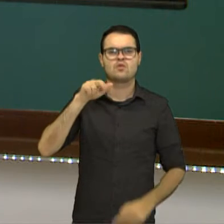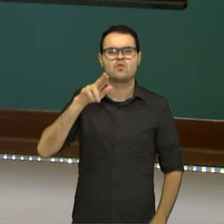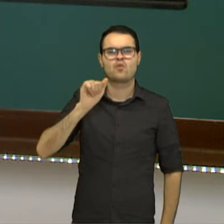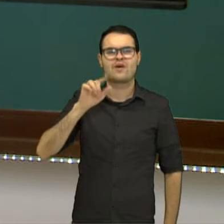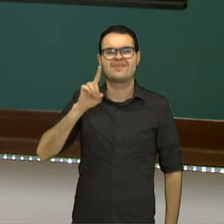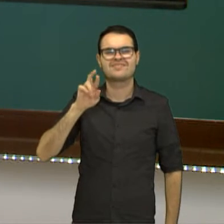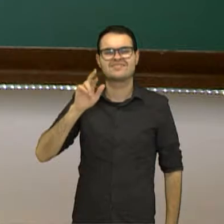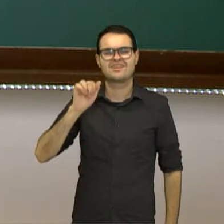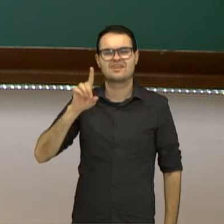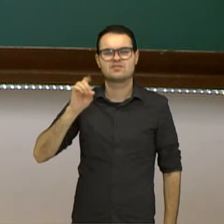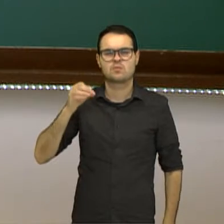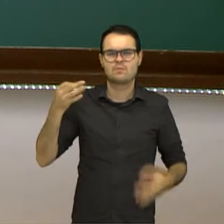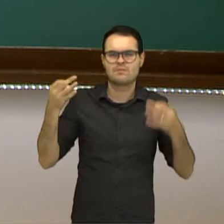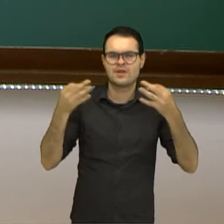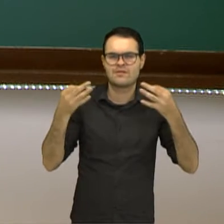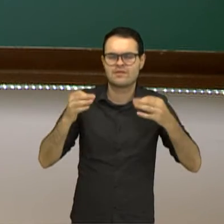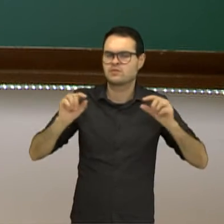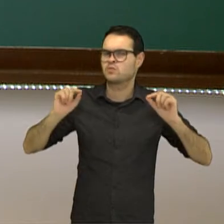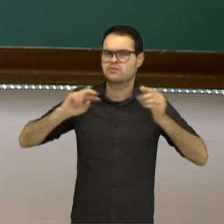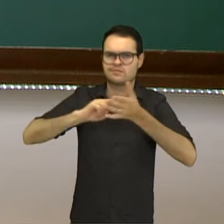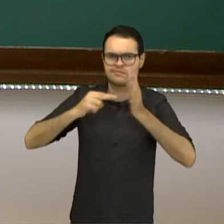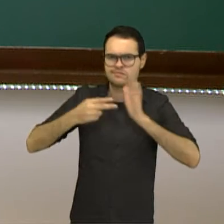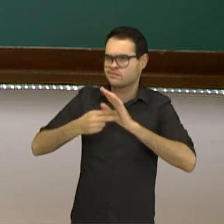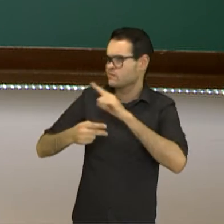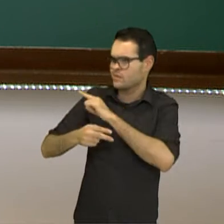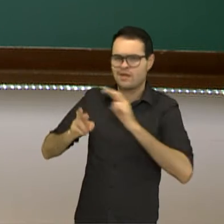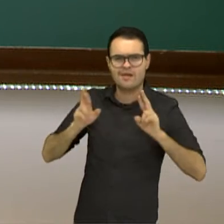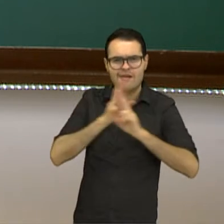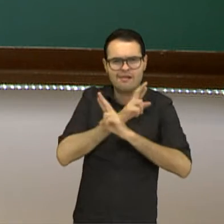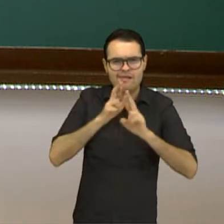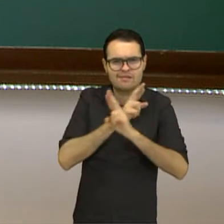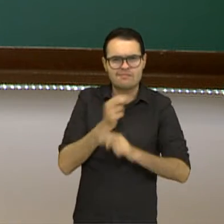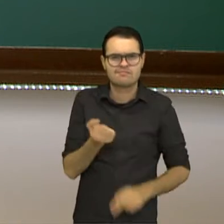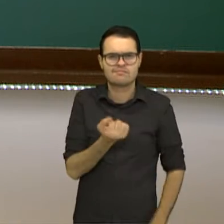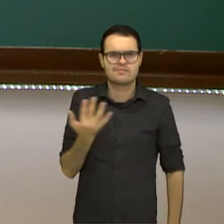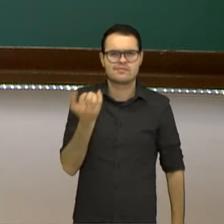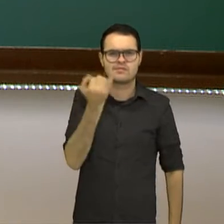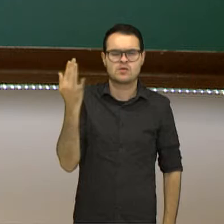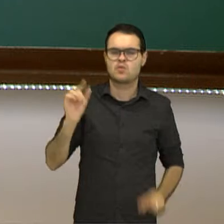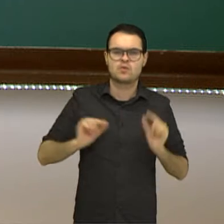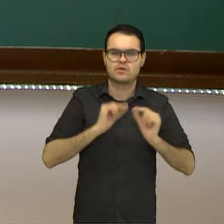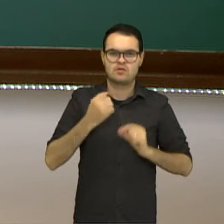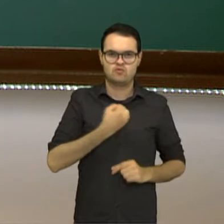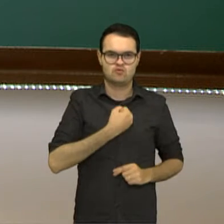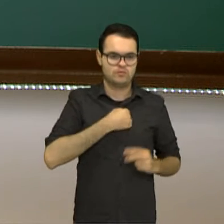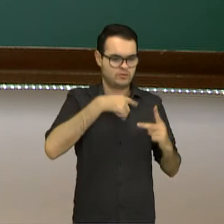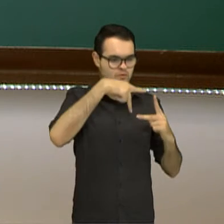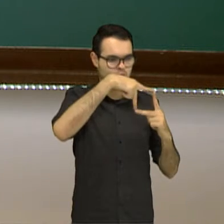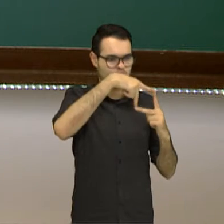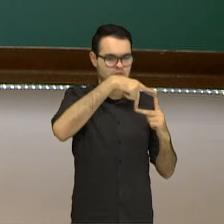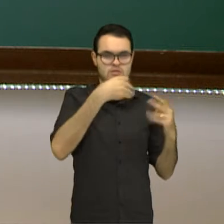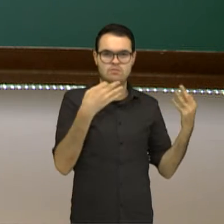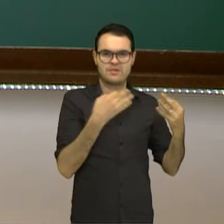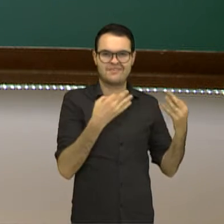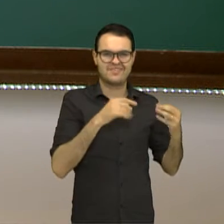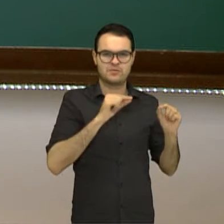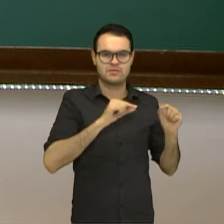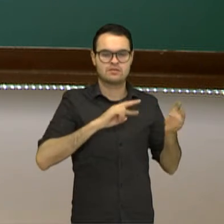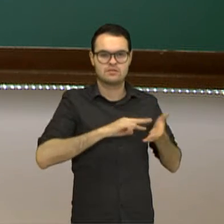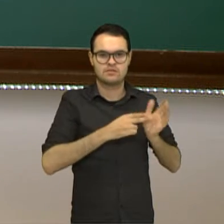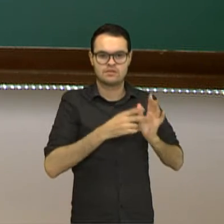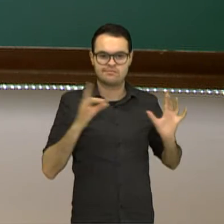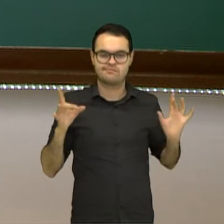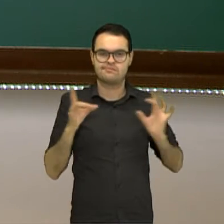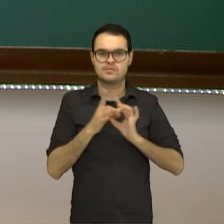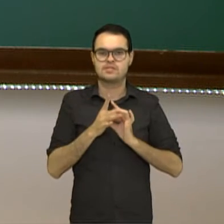perfeitos, né? Qual relação que eles têm com a potenciação? Ah, os números que são quadrados perfeitos, ele tem a relação com a